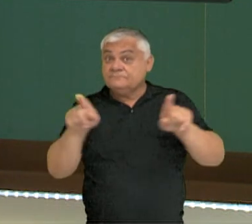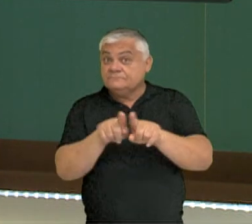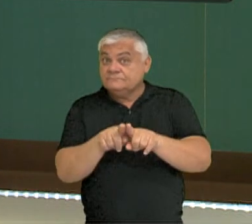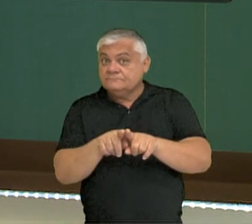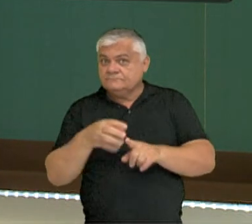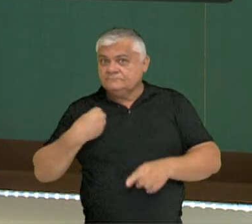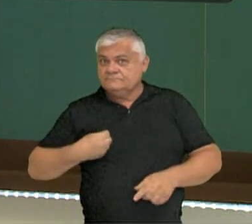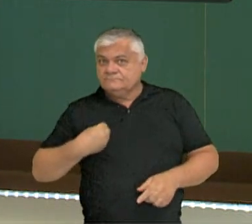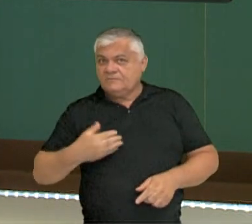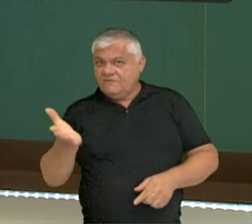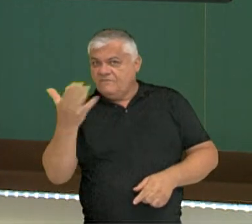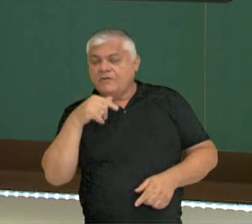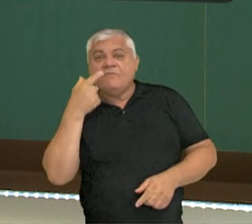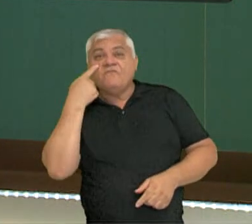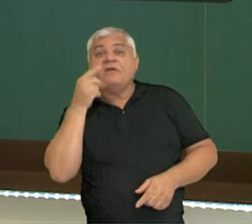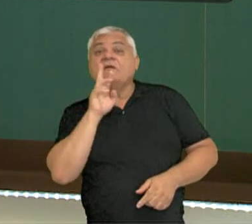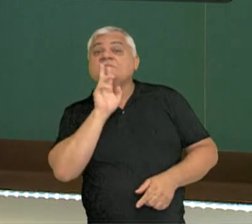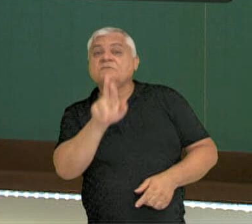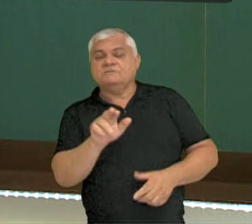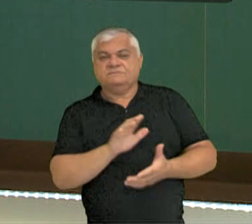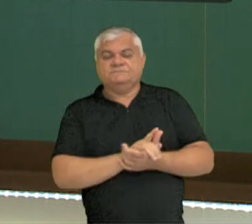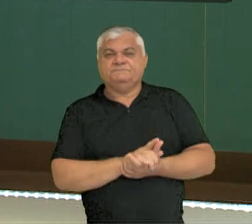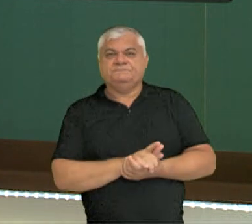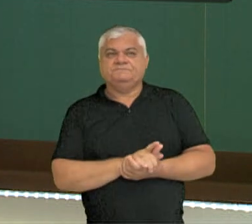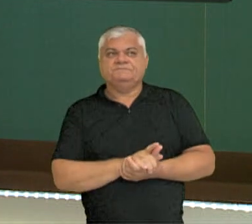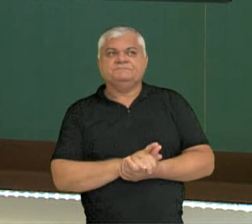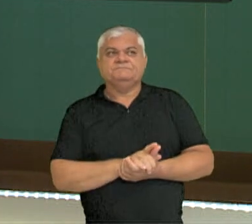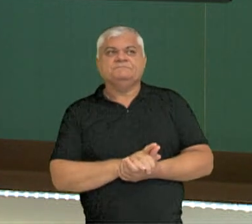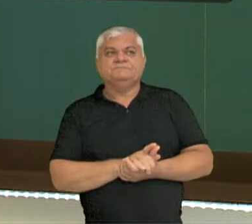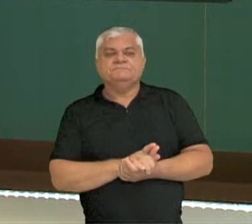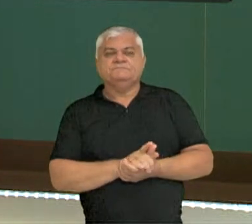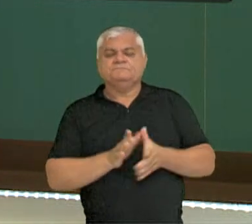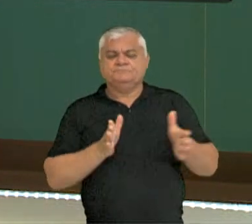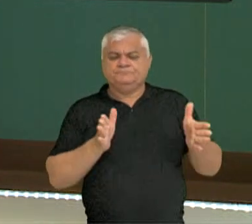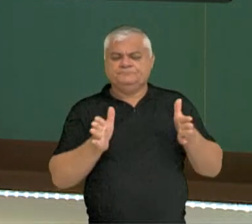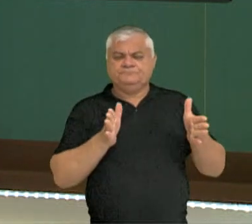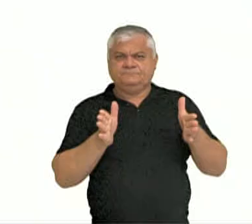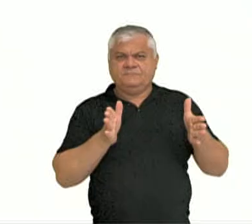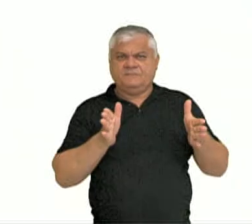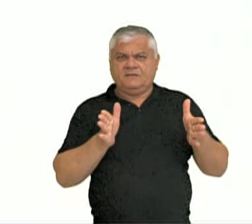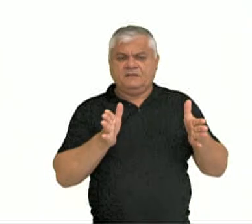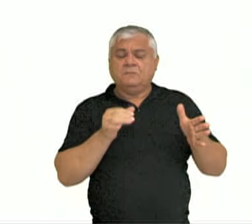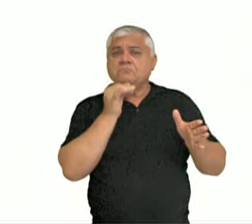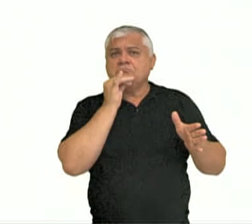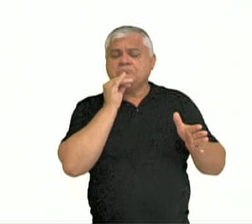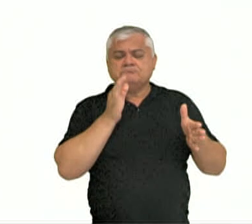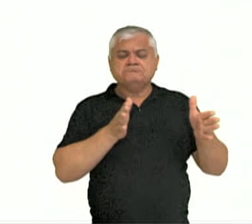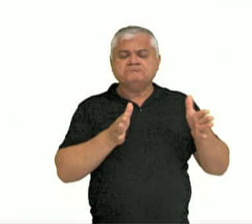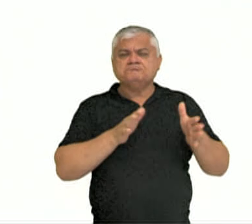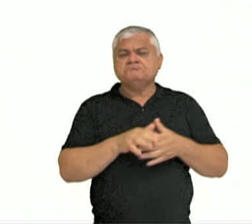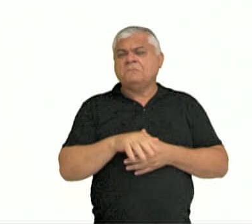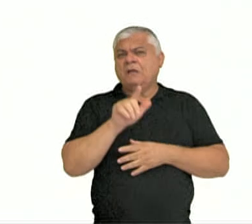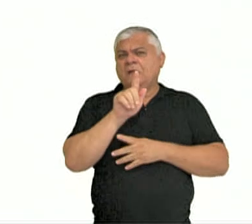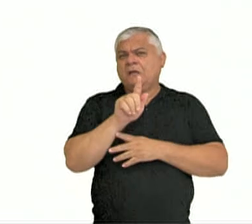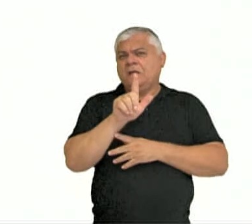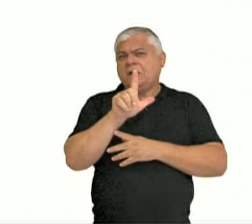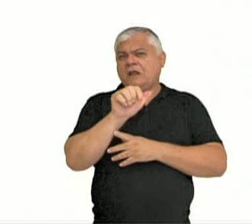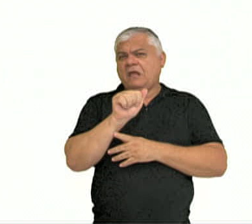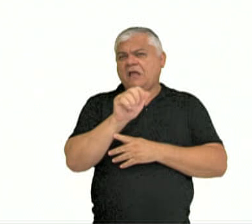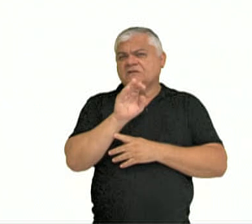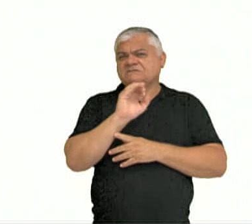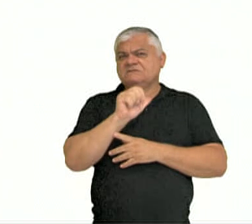Voltei! Vamos corrigir juntos? Bora lá! Determinado período do ano, no período glacial. O que é esse período glacial? Um